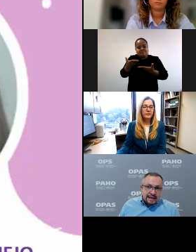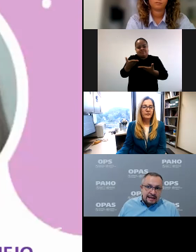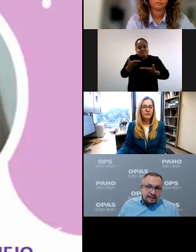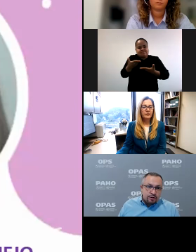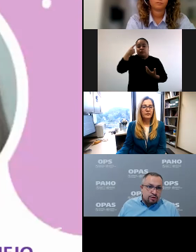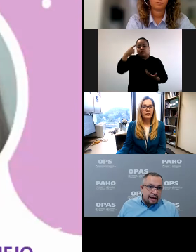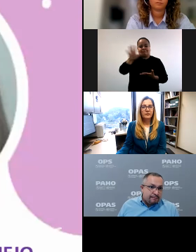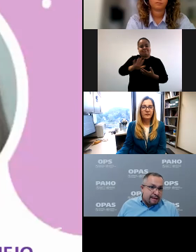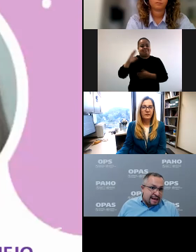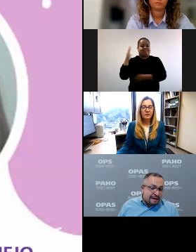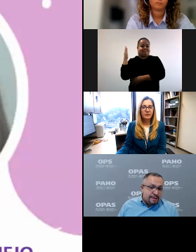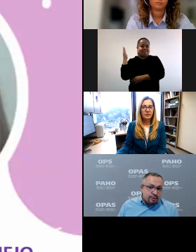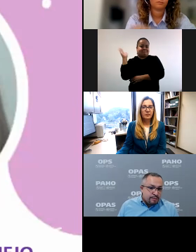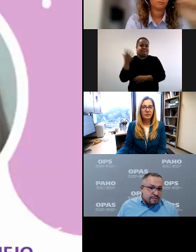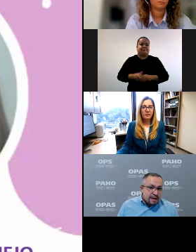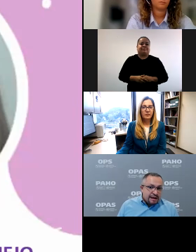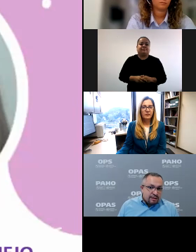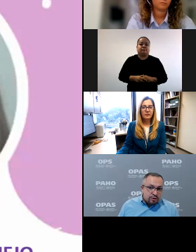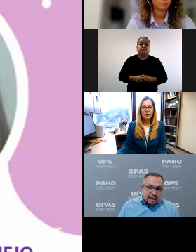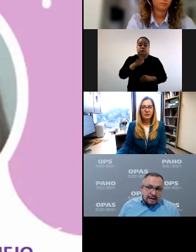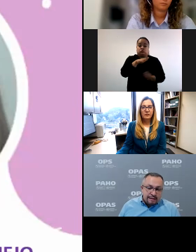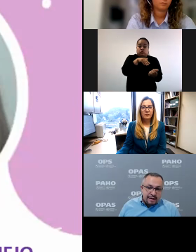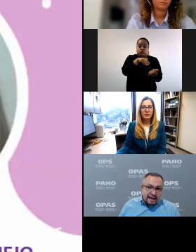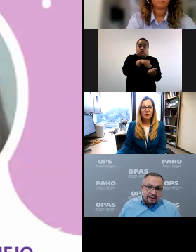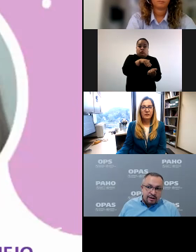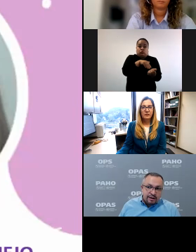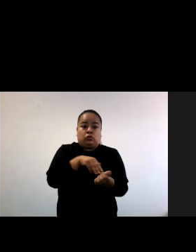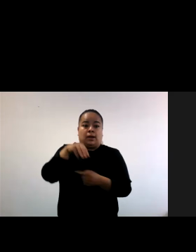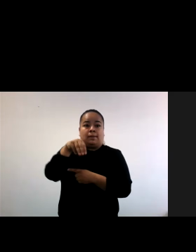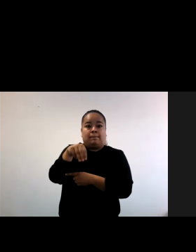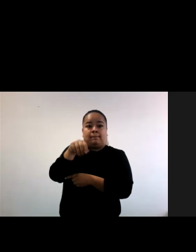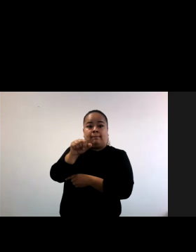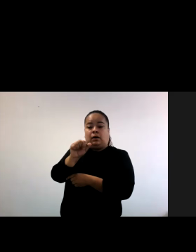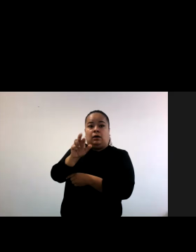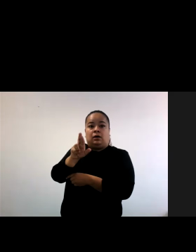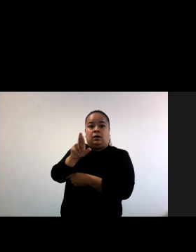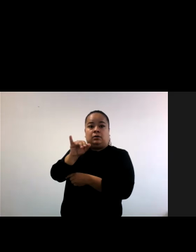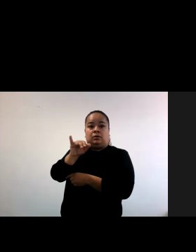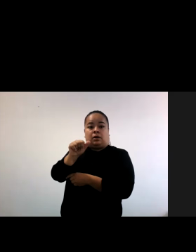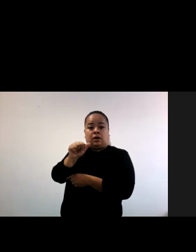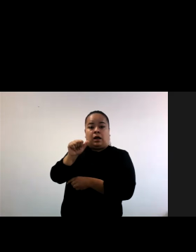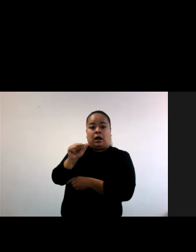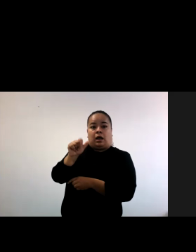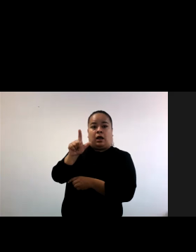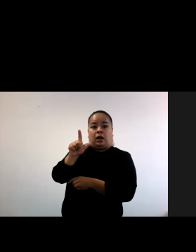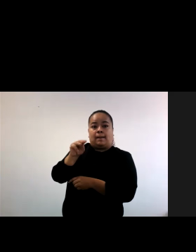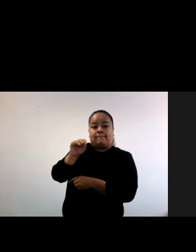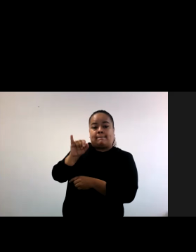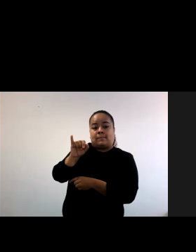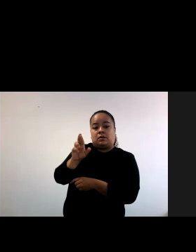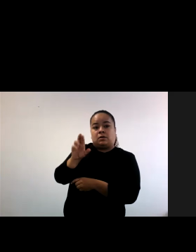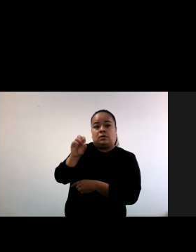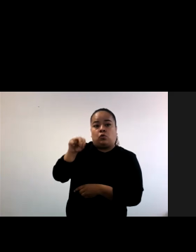expositora, doutora Maria Almiron. A doutora Maria Almiron é a chefe da unidade